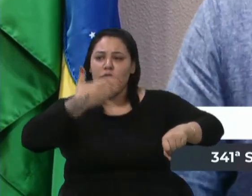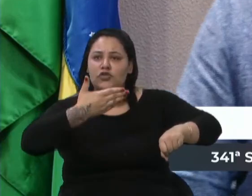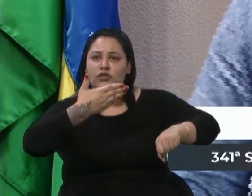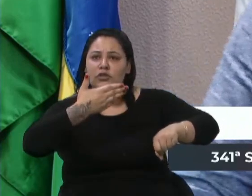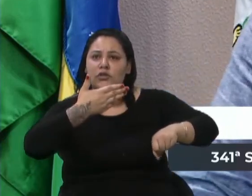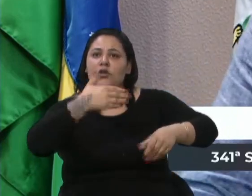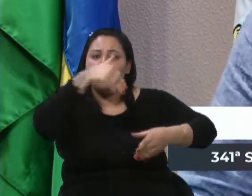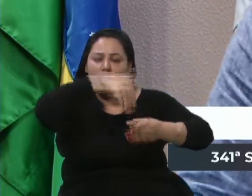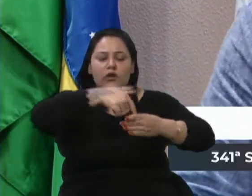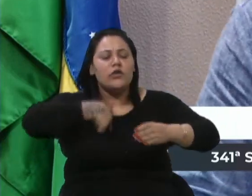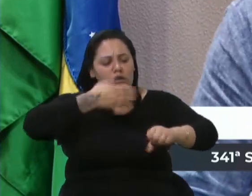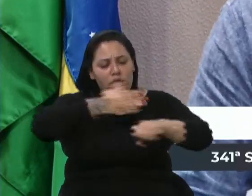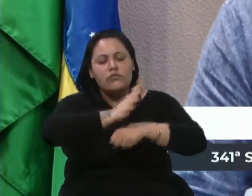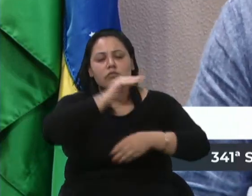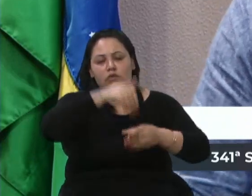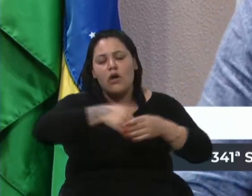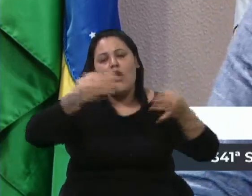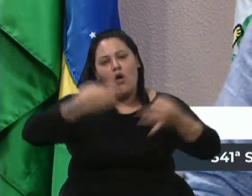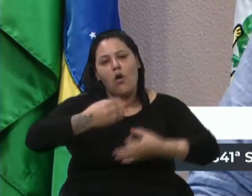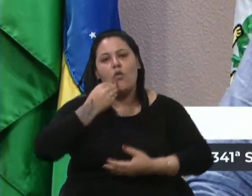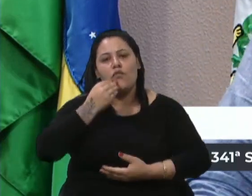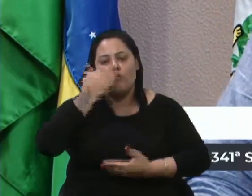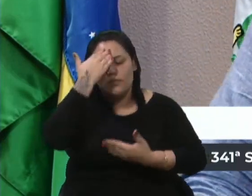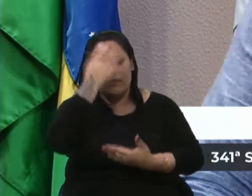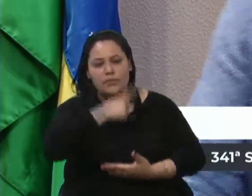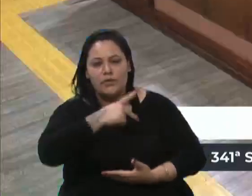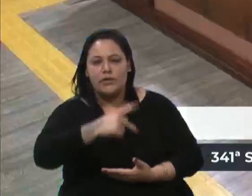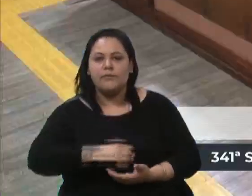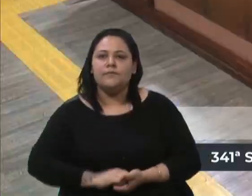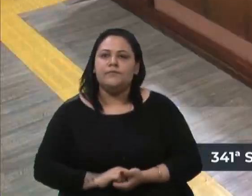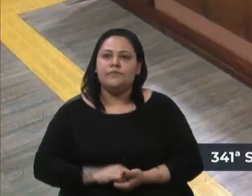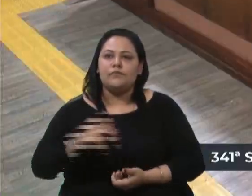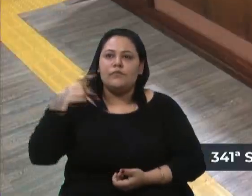votarei favorável, logicamente. Era isso. Obrigado, vereador D'Ambrosio. Obrigado, Lucas Calenhar.